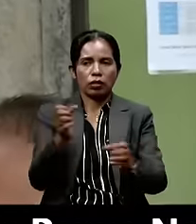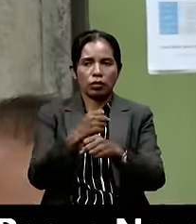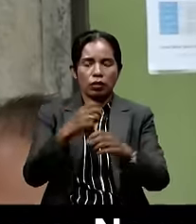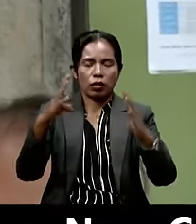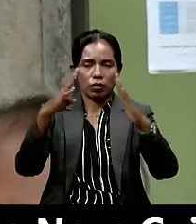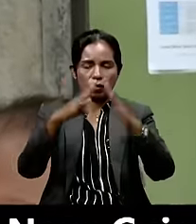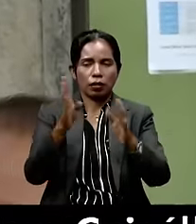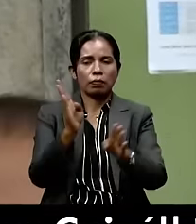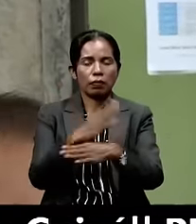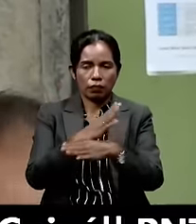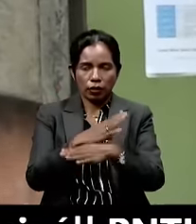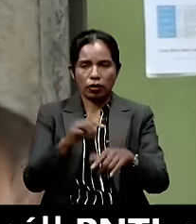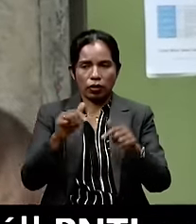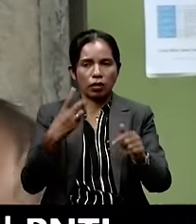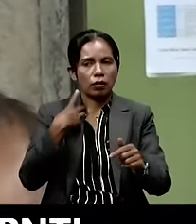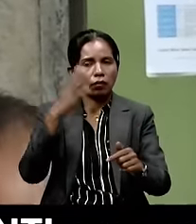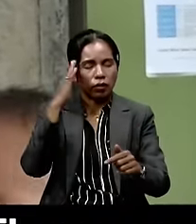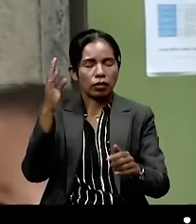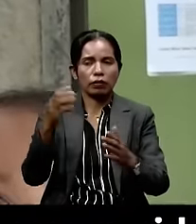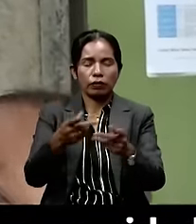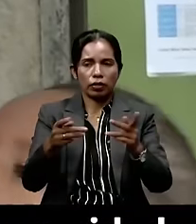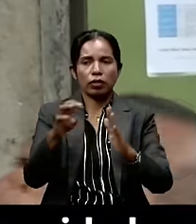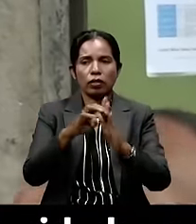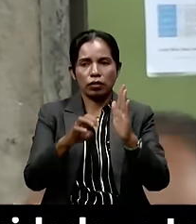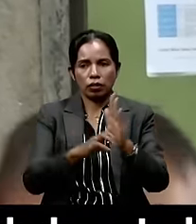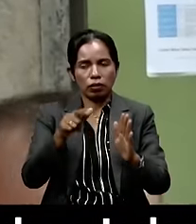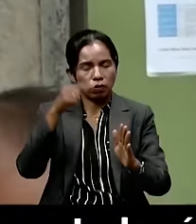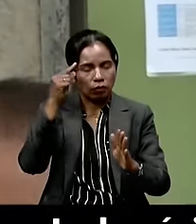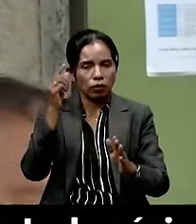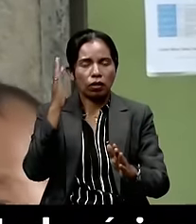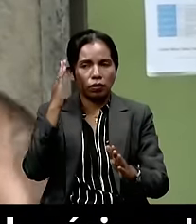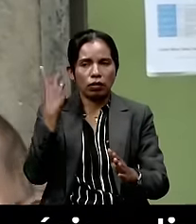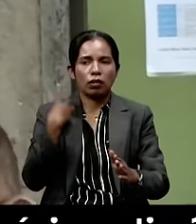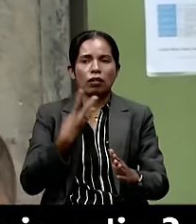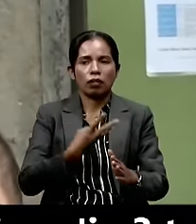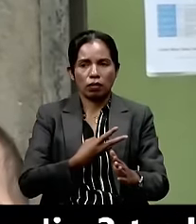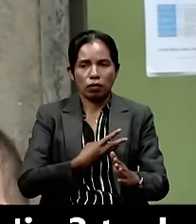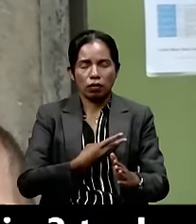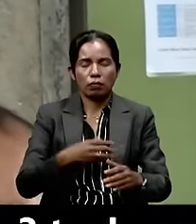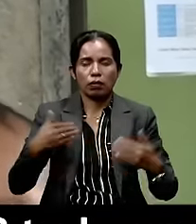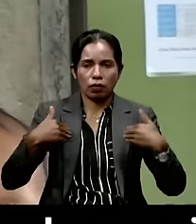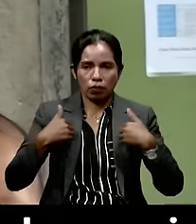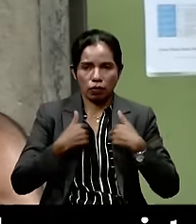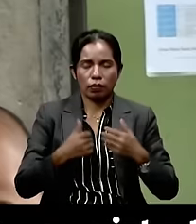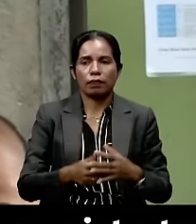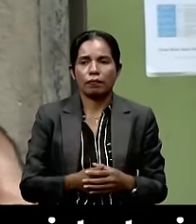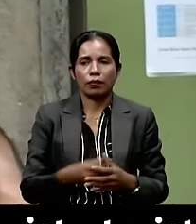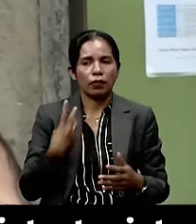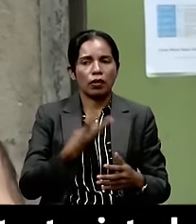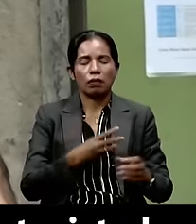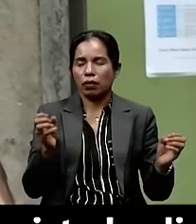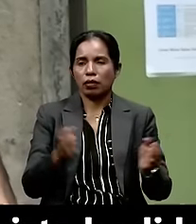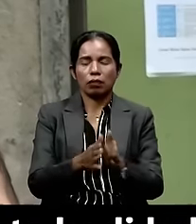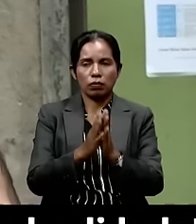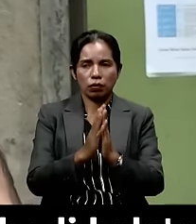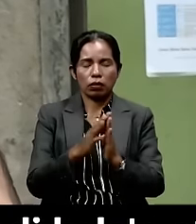ne bankel ami atene rais taru mas gubernur mas hanoi neti ki ami ne be kole ne ami la husu bat barak ki